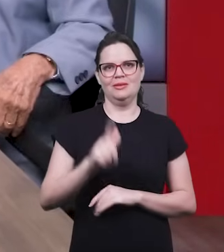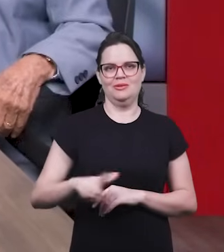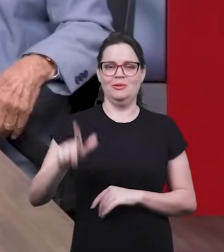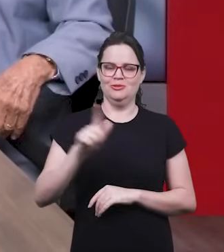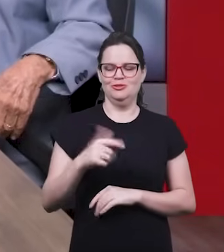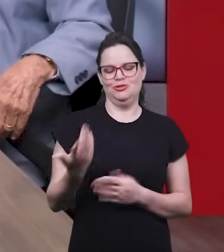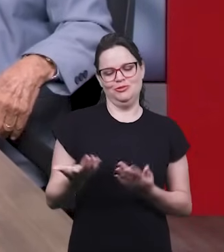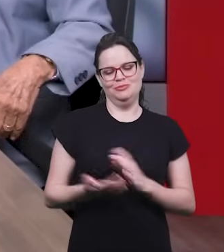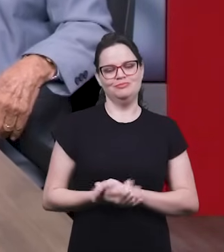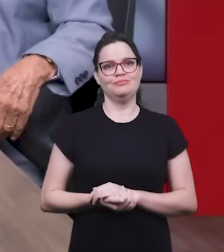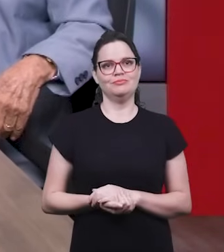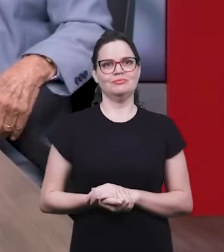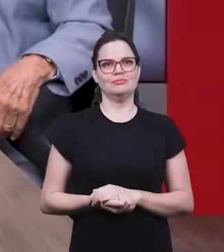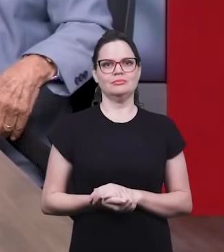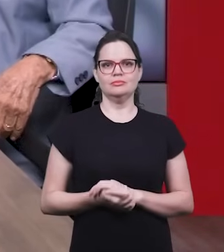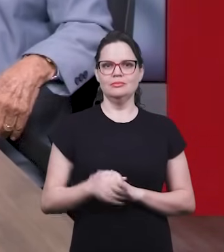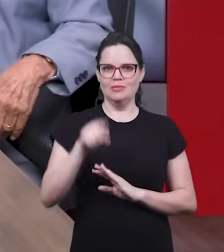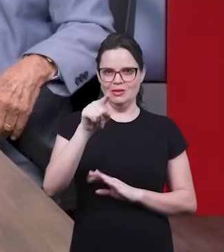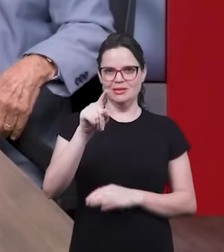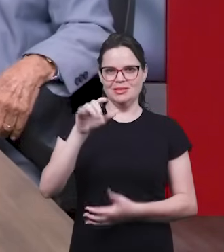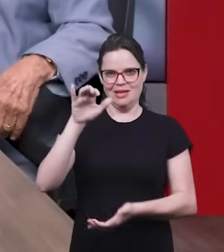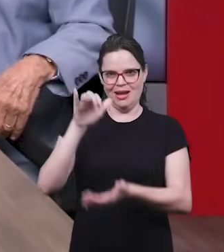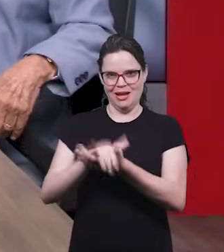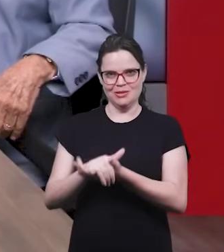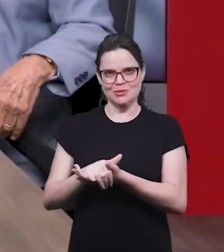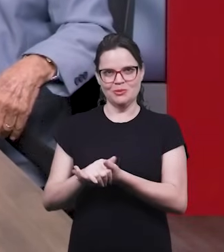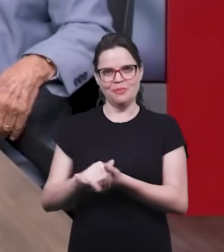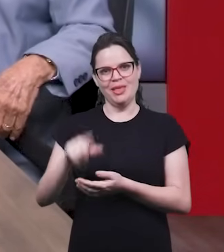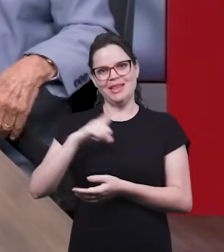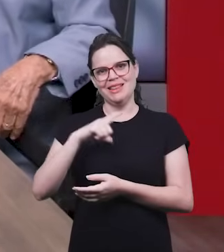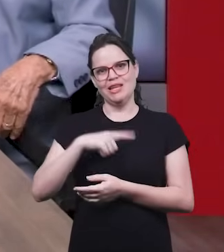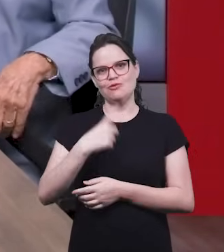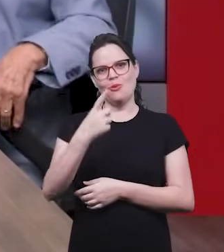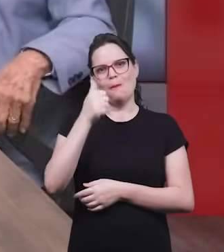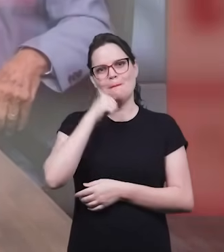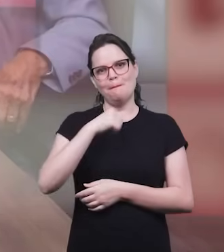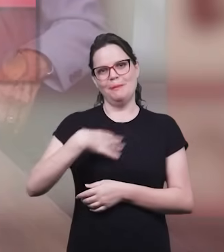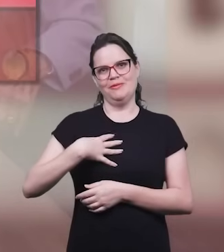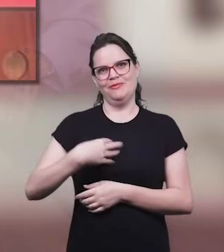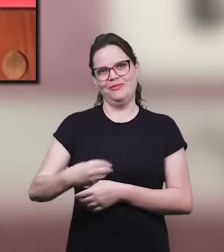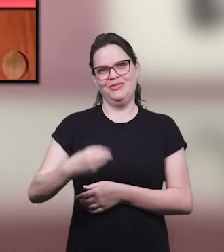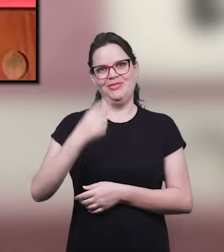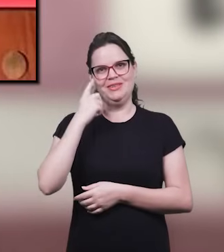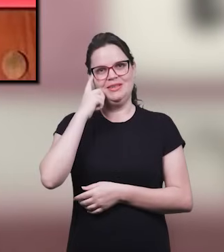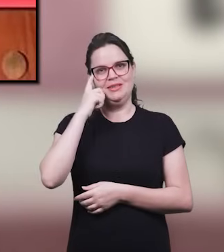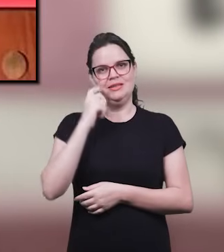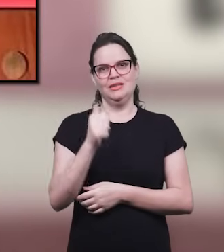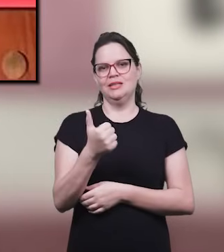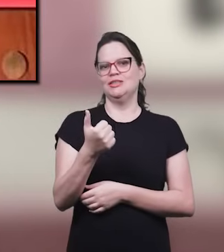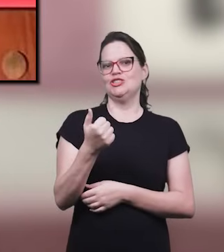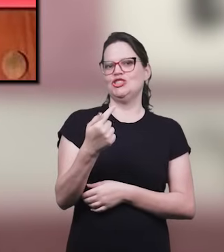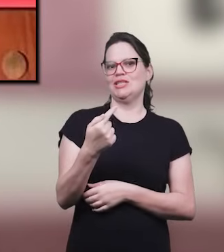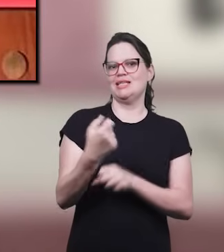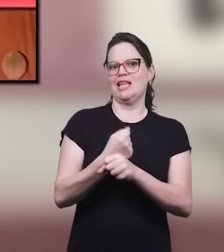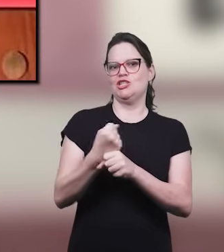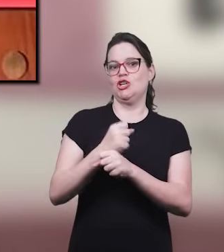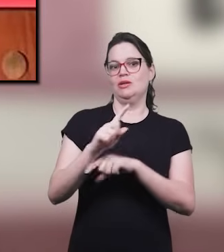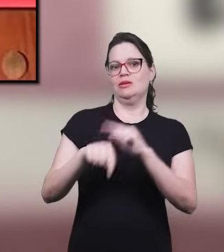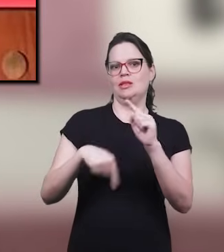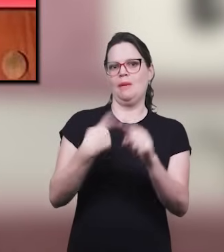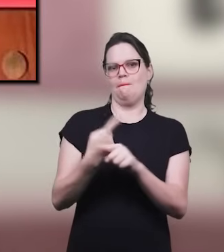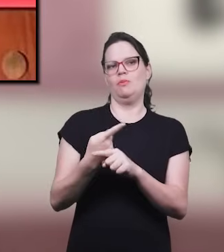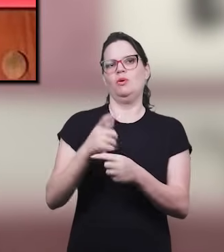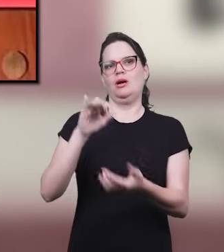Pastor, e aí o senhor se casou. Pois é. Teve uma filha lindíssima. 17 anos depois de casado. É